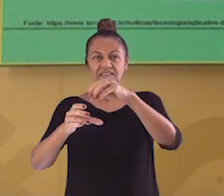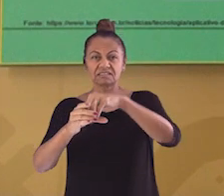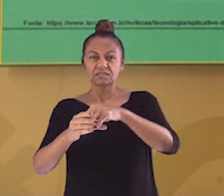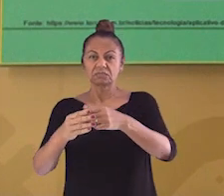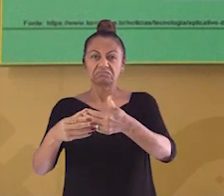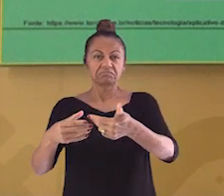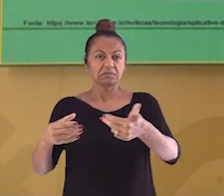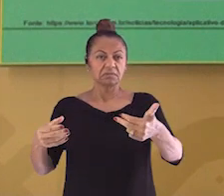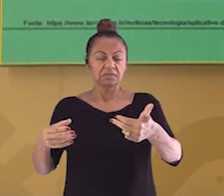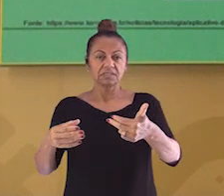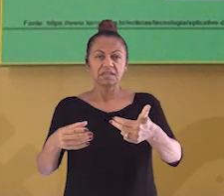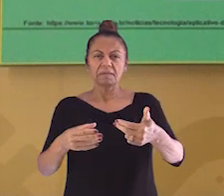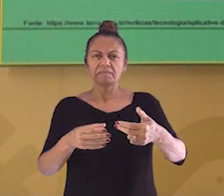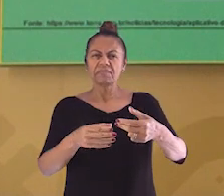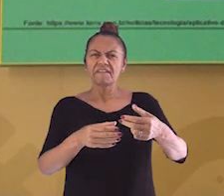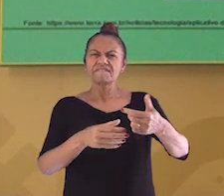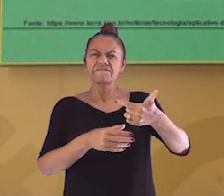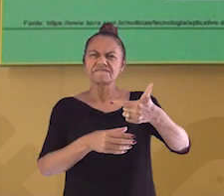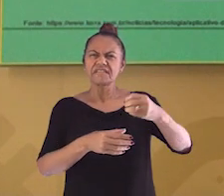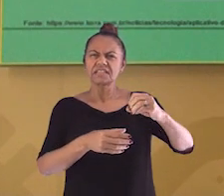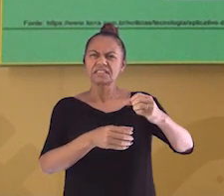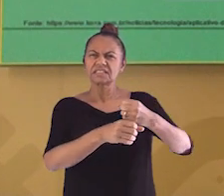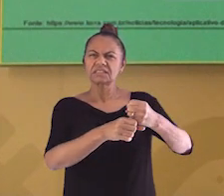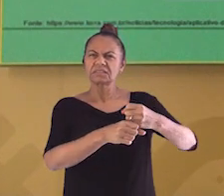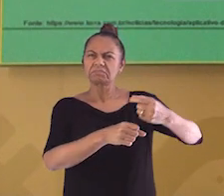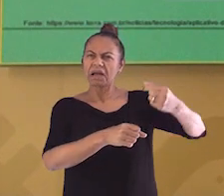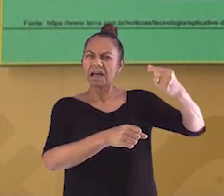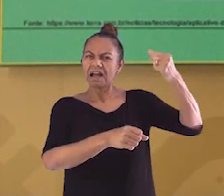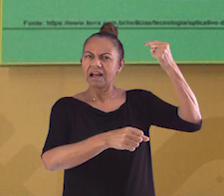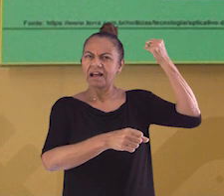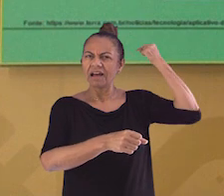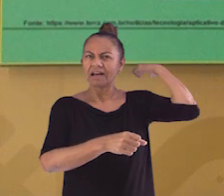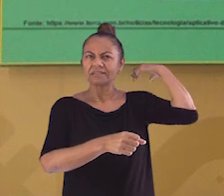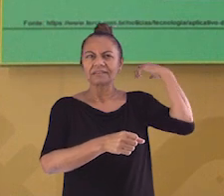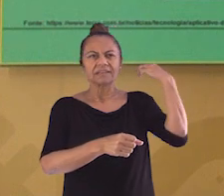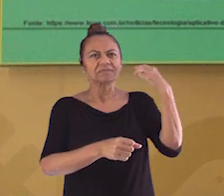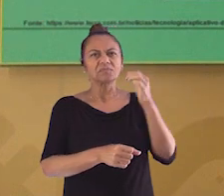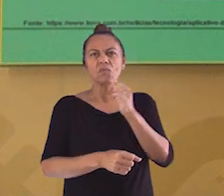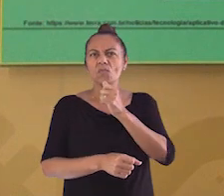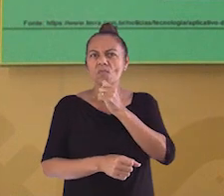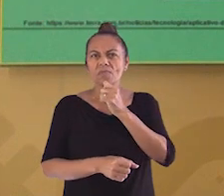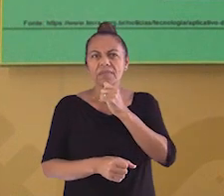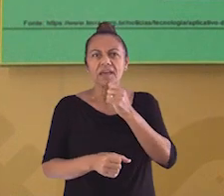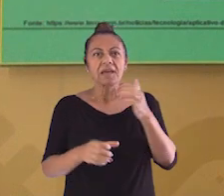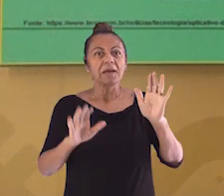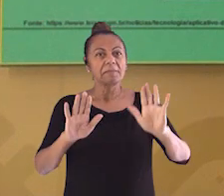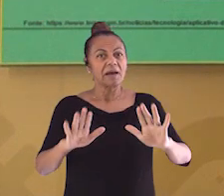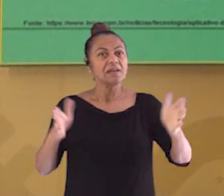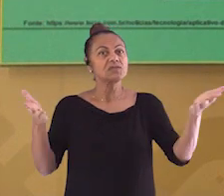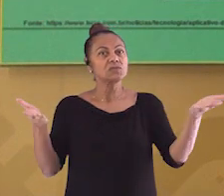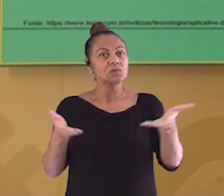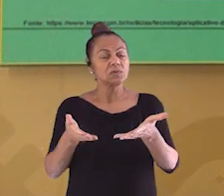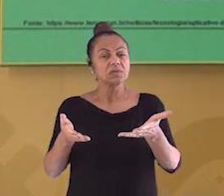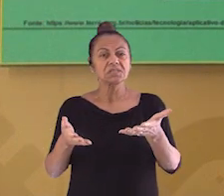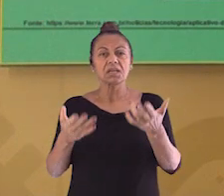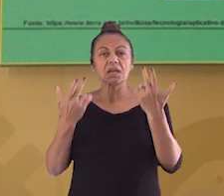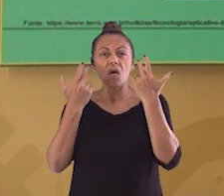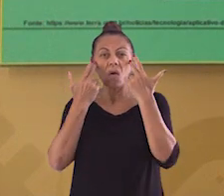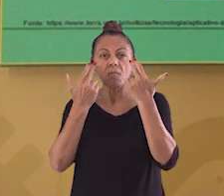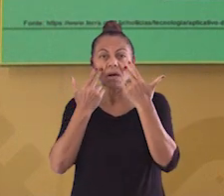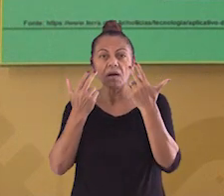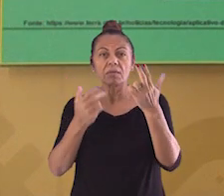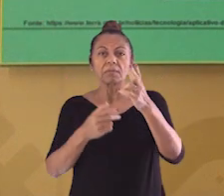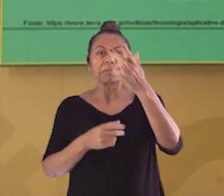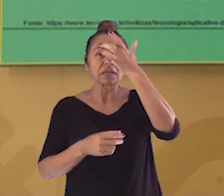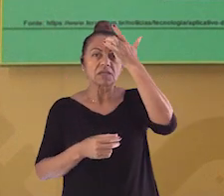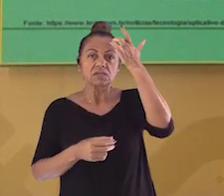20 anos atrás, esses termos eram desconhecidos da maior parte da população. Mas hoje é muito comum as